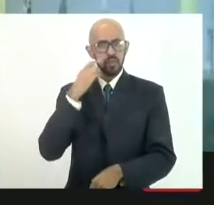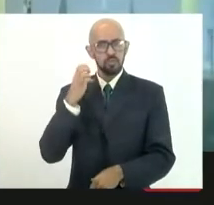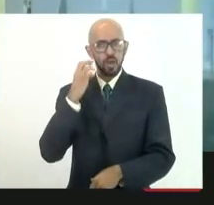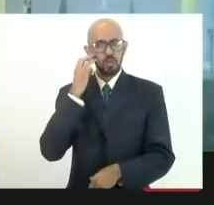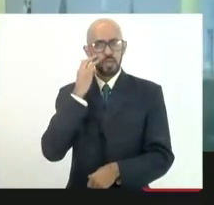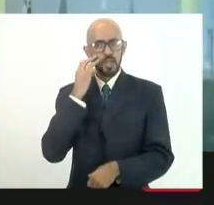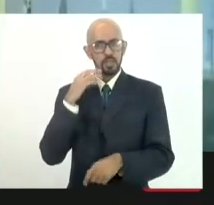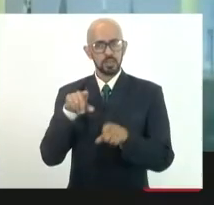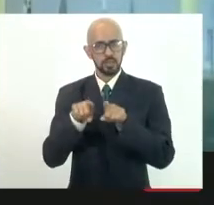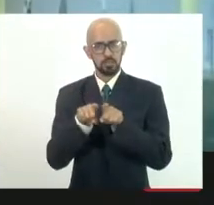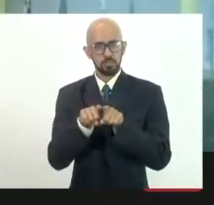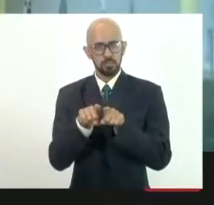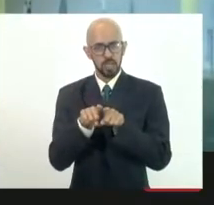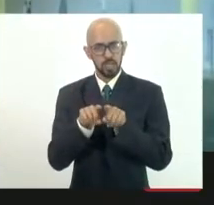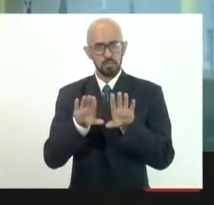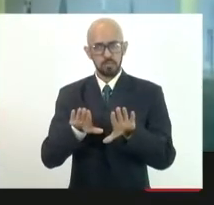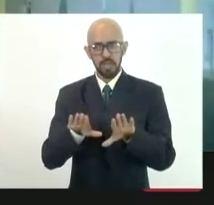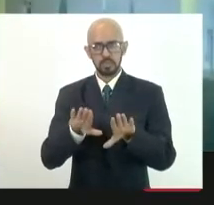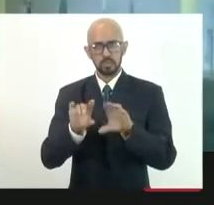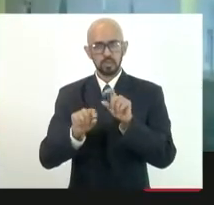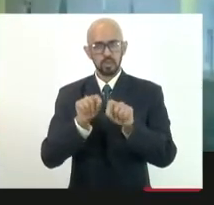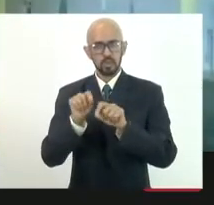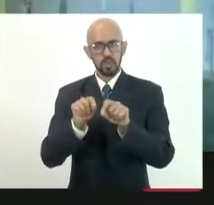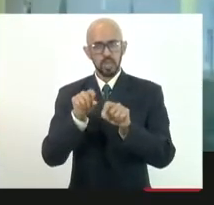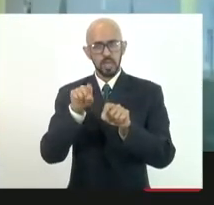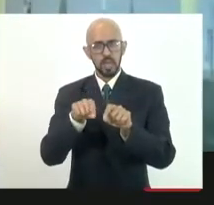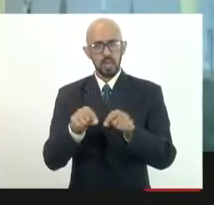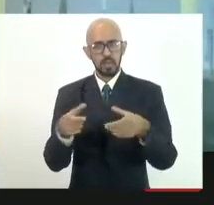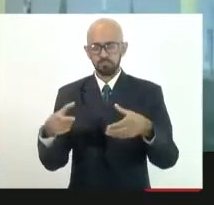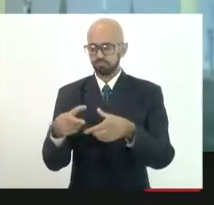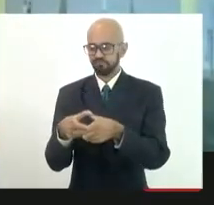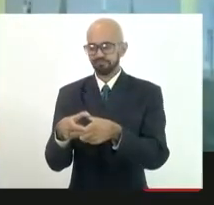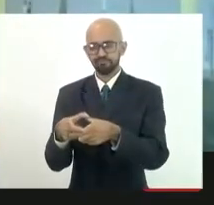reprodução, mas que é uma ilha.